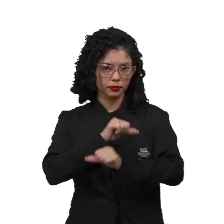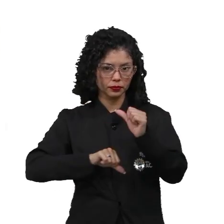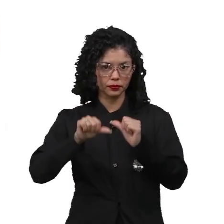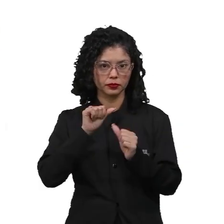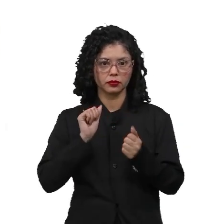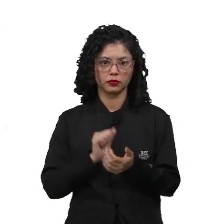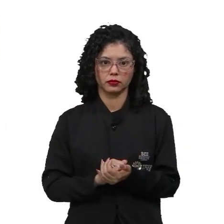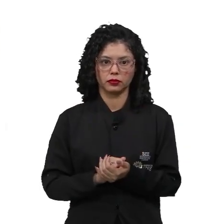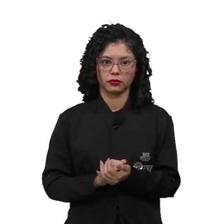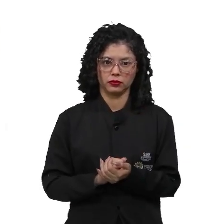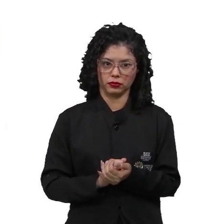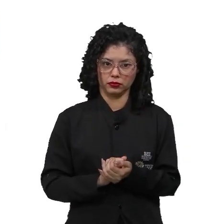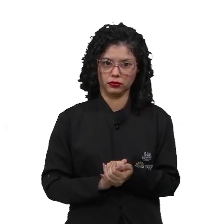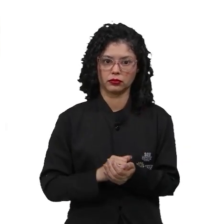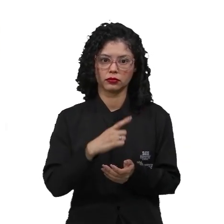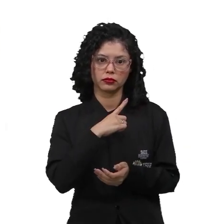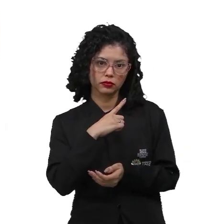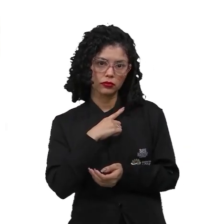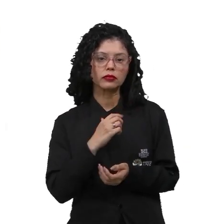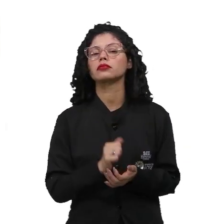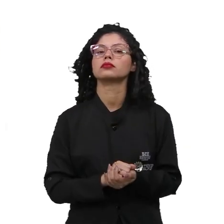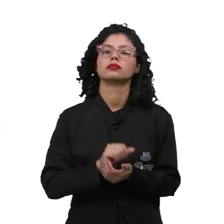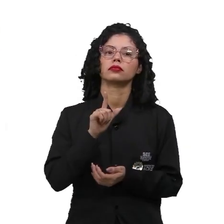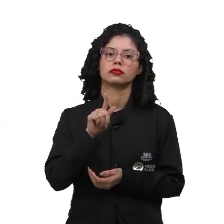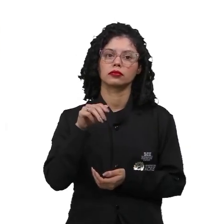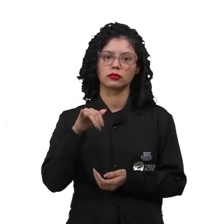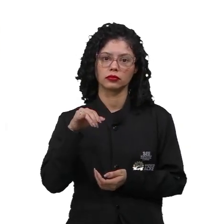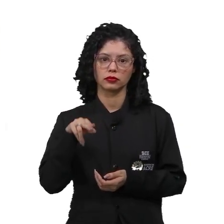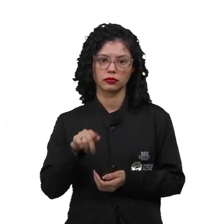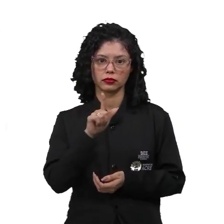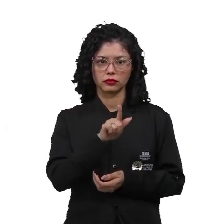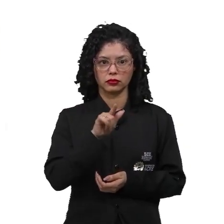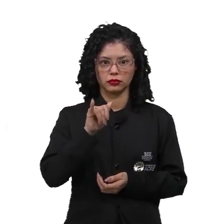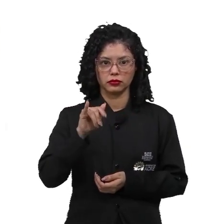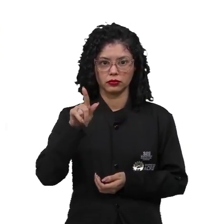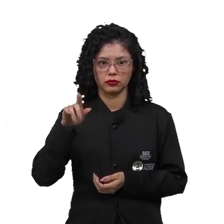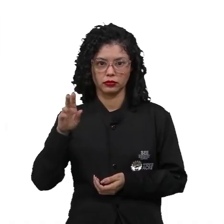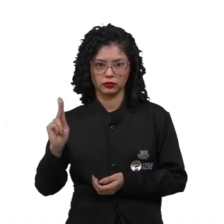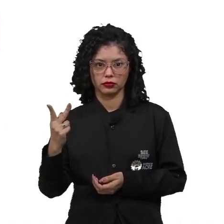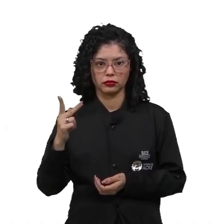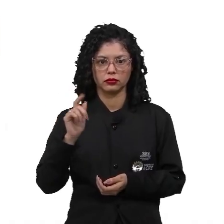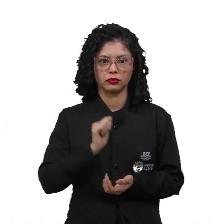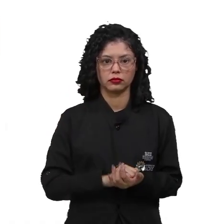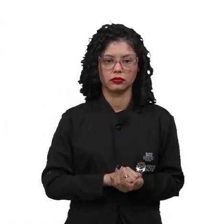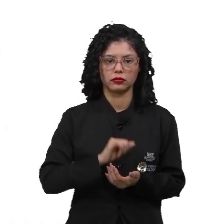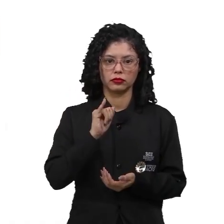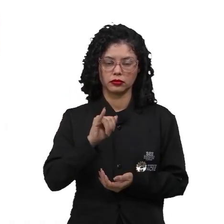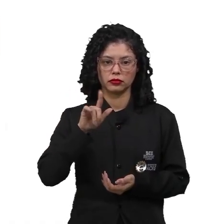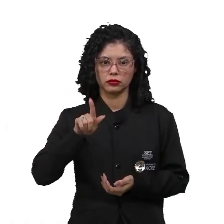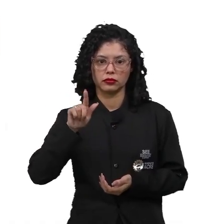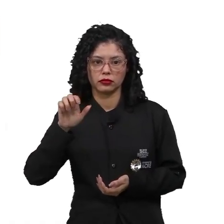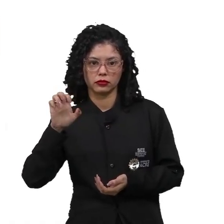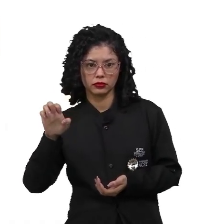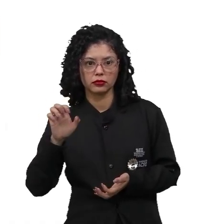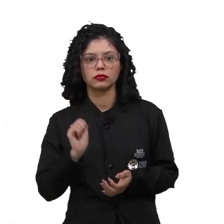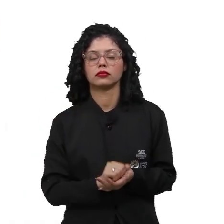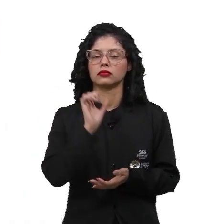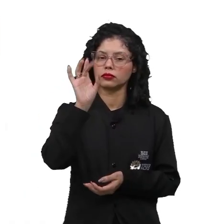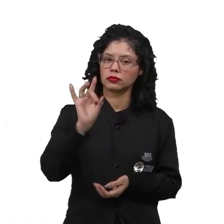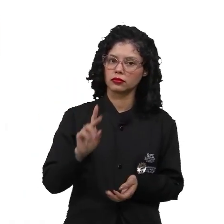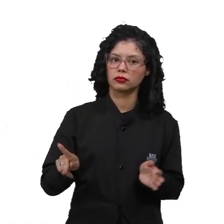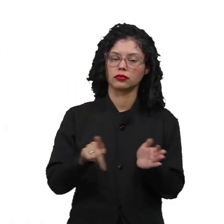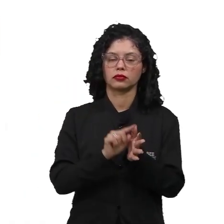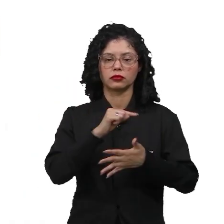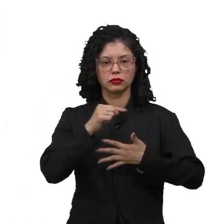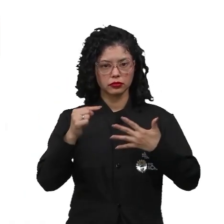do isotipo. Então, a gente tem a IgM, a gente tem a IgG, a gente tem a IgA e tem a IgE, e cada um